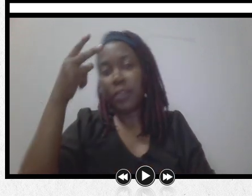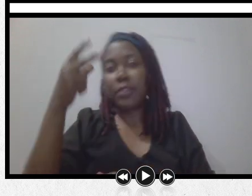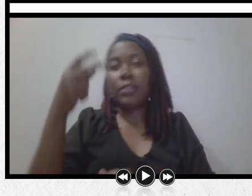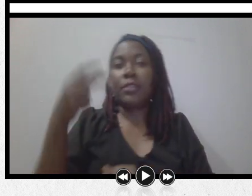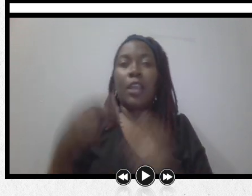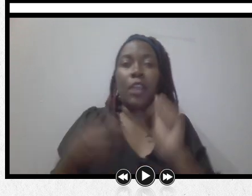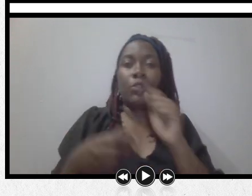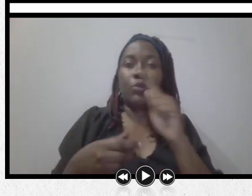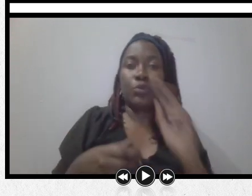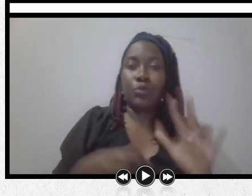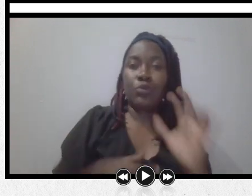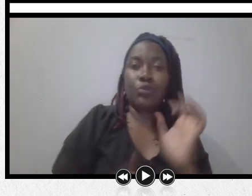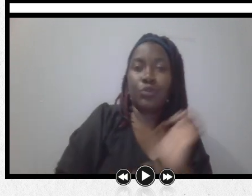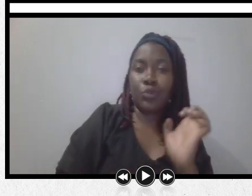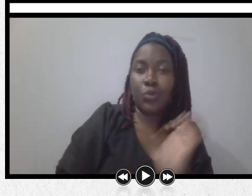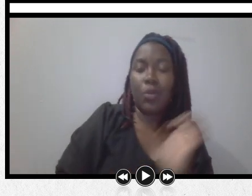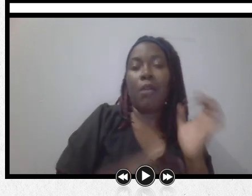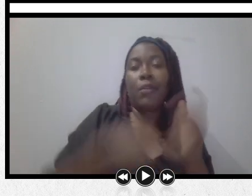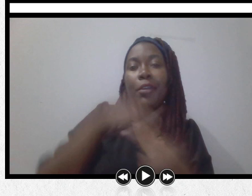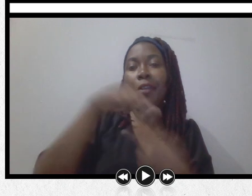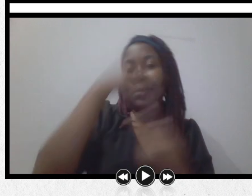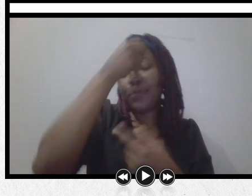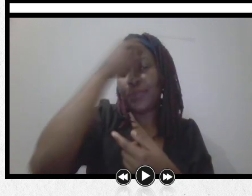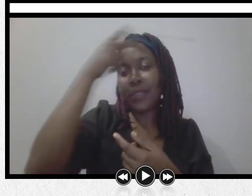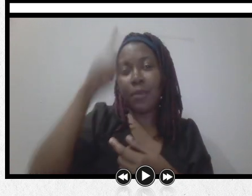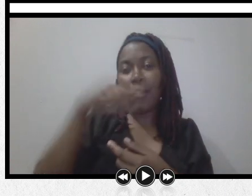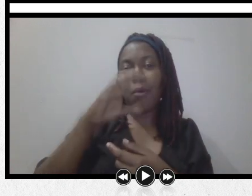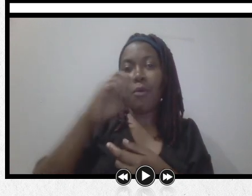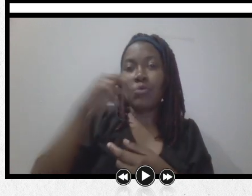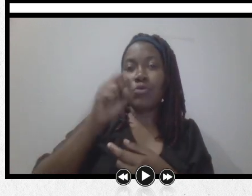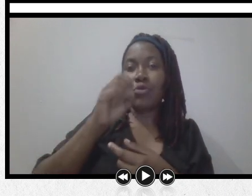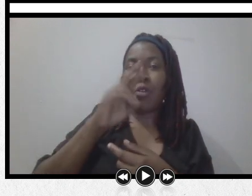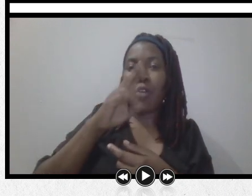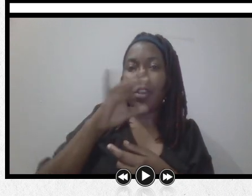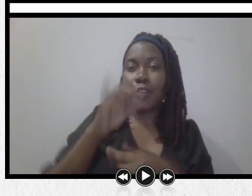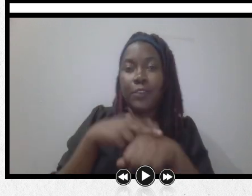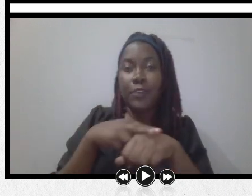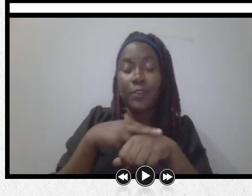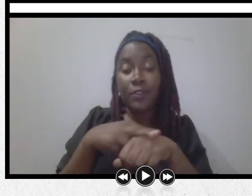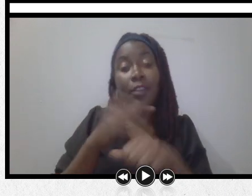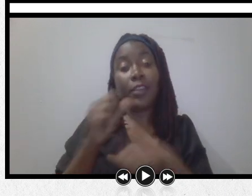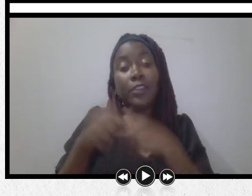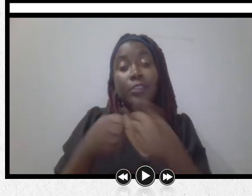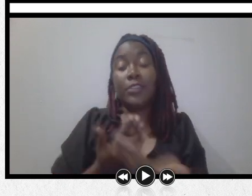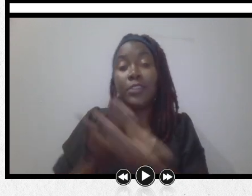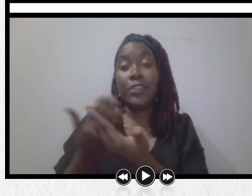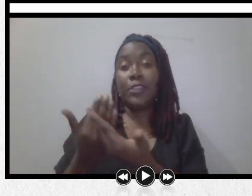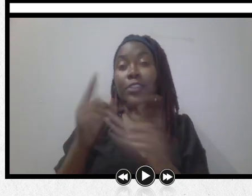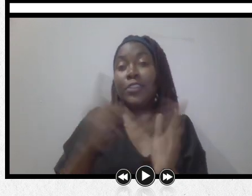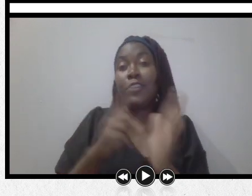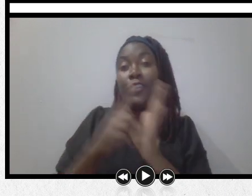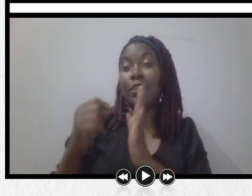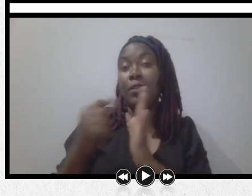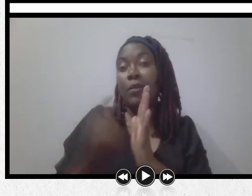estaduais, intermunicipais, que são os consórcios públicos, estão aqui em verde, e a distrital que está aqui com destaque para a DASA, que é a